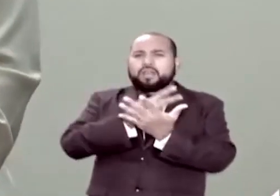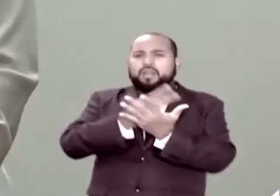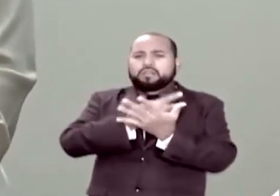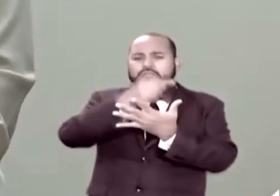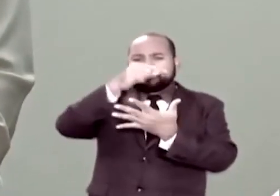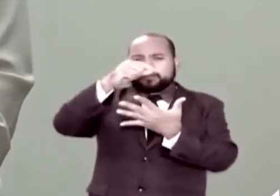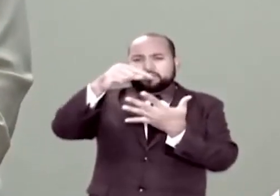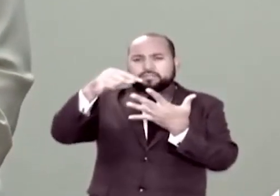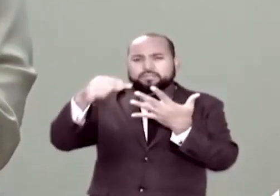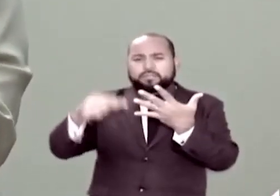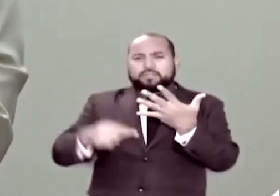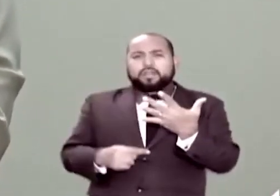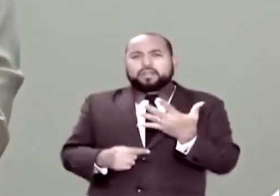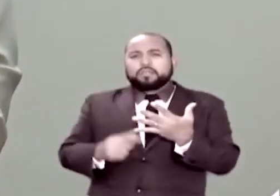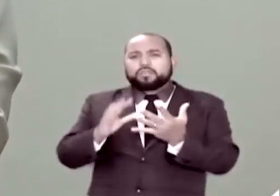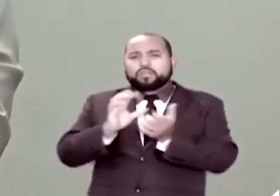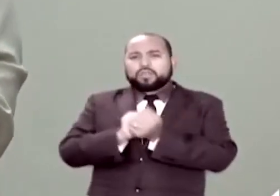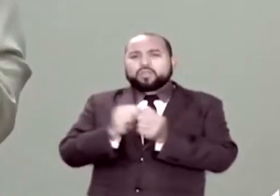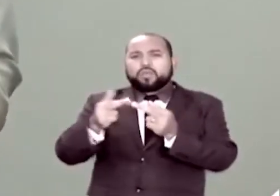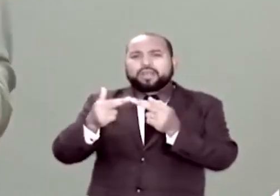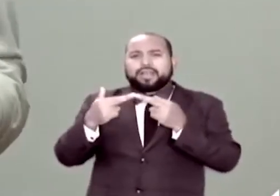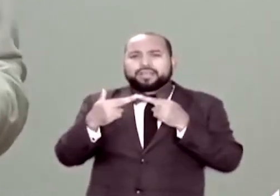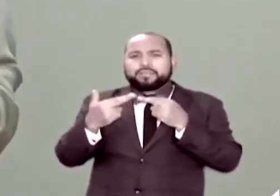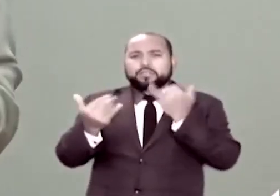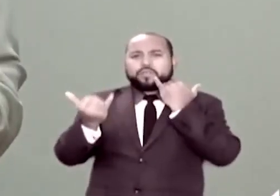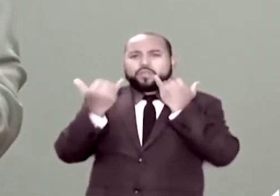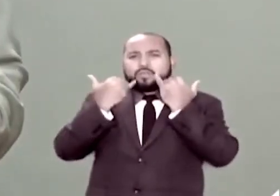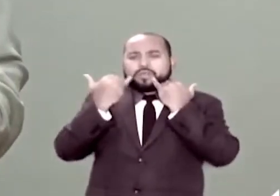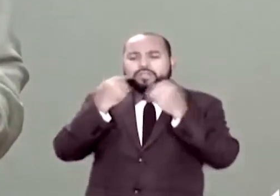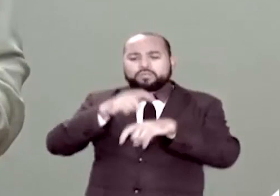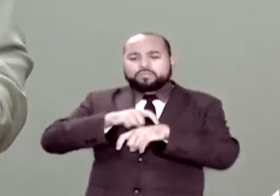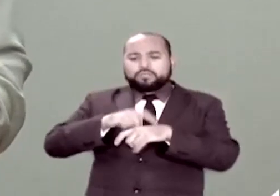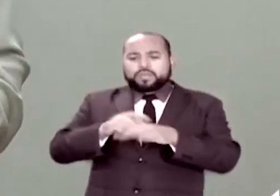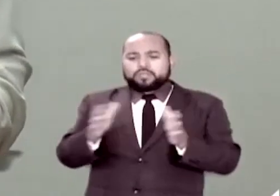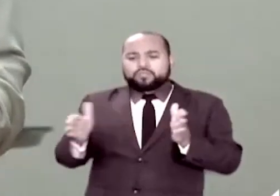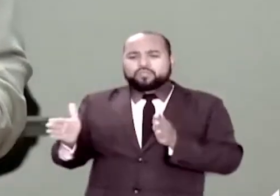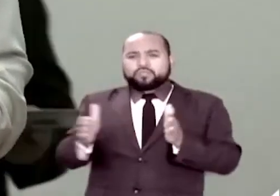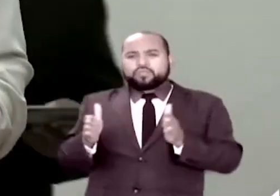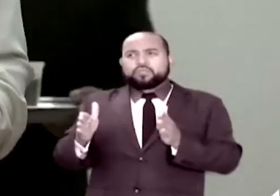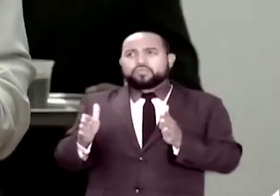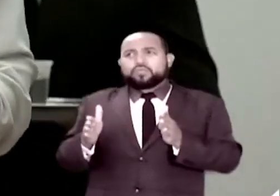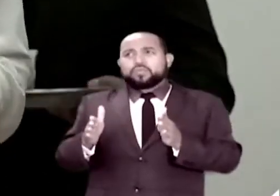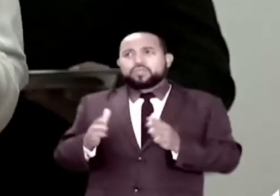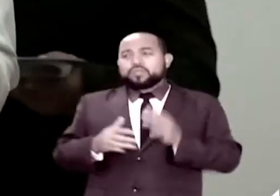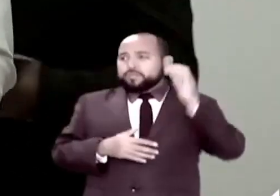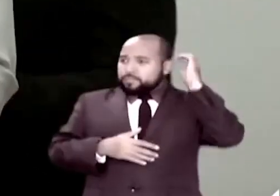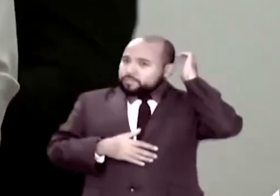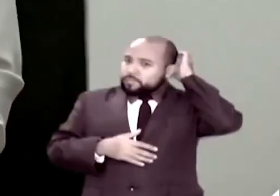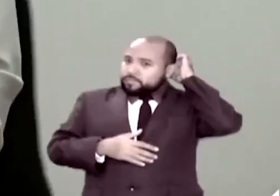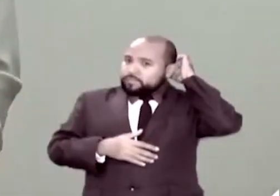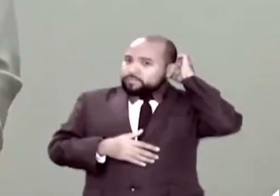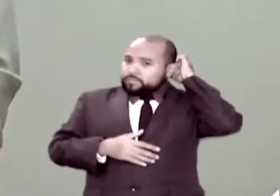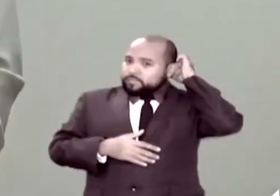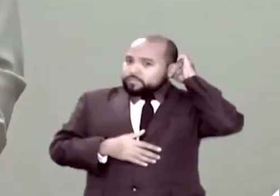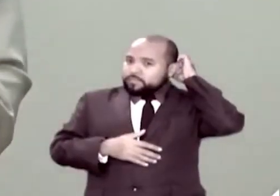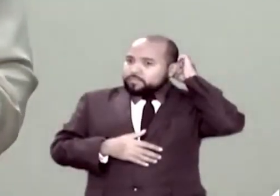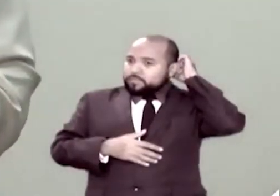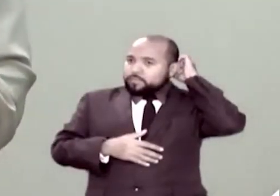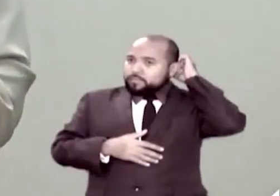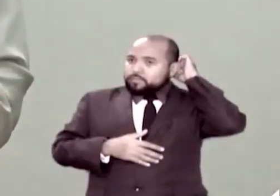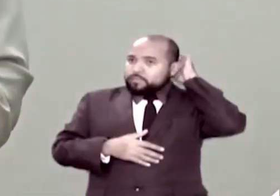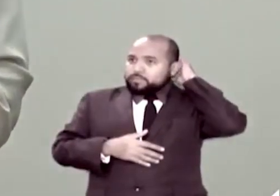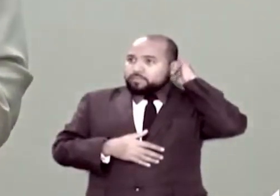e protocolamos um requerimento de informação que devido aos regimentais só foi eh aprovado em em